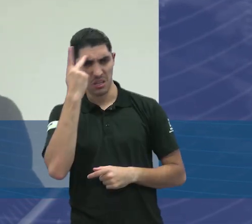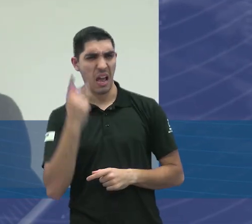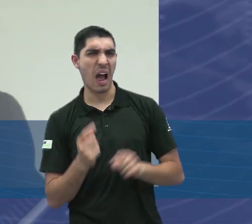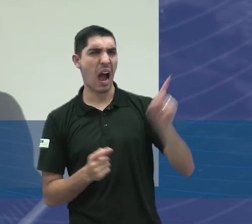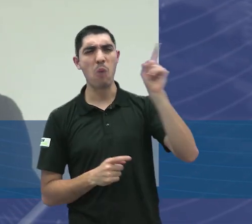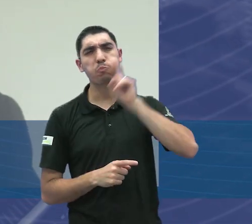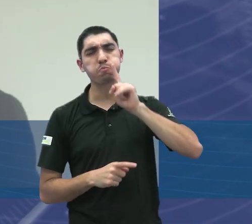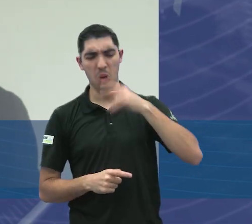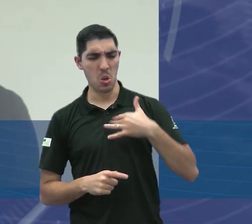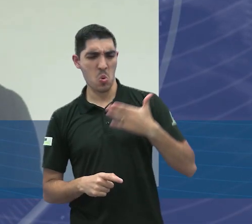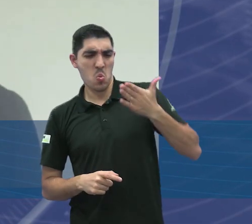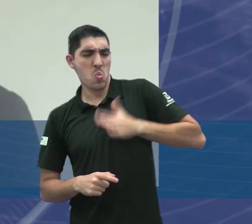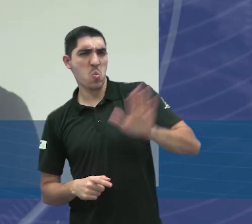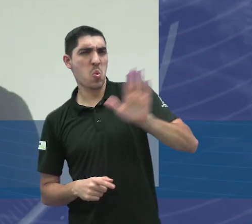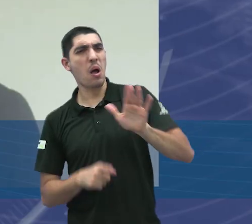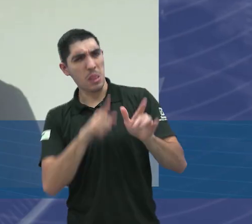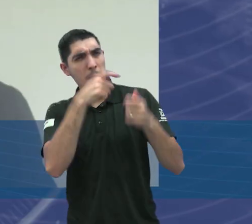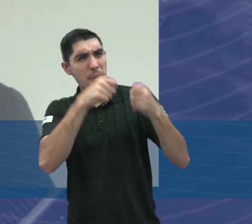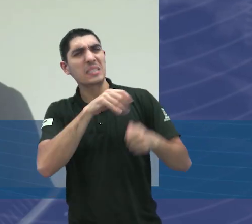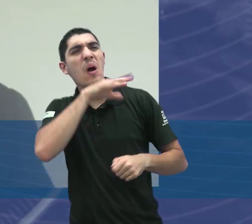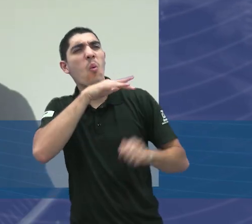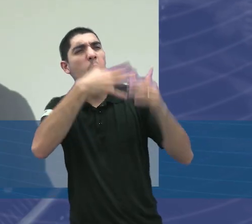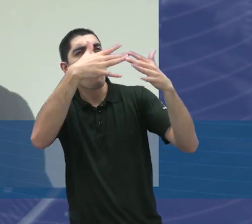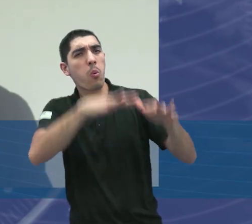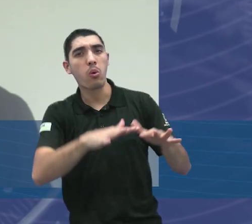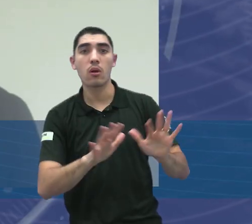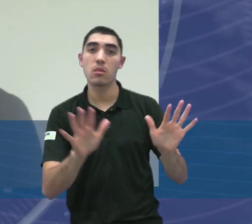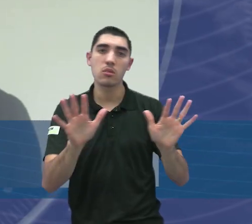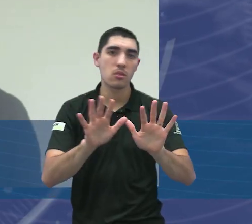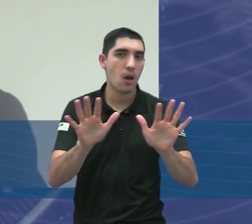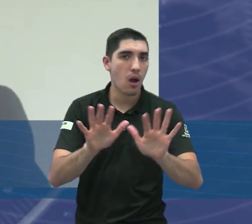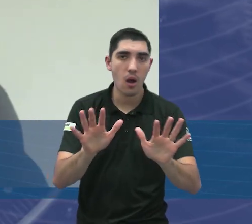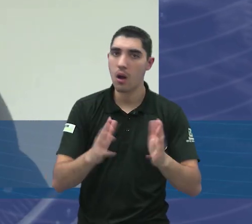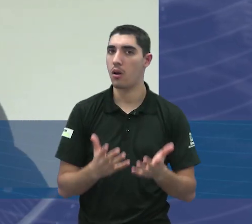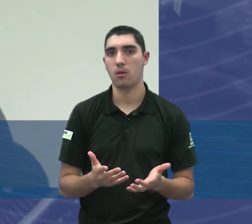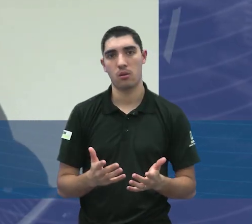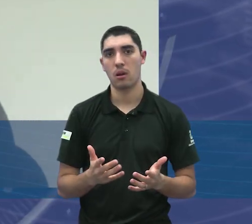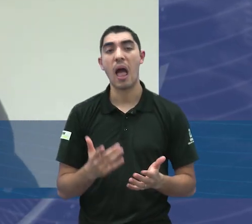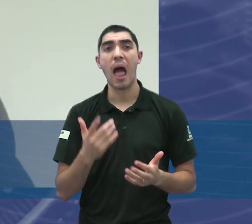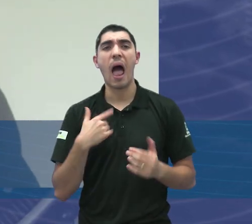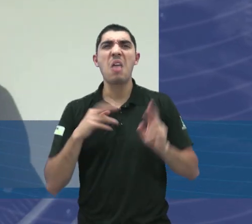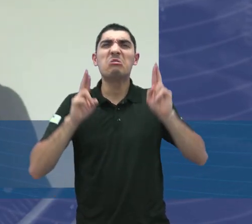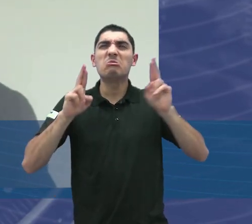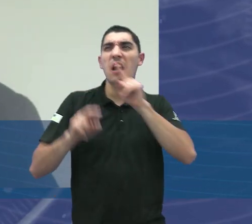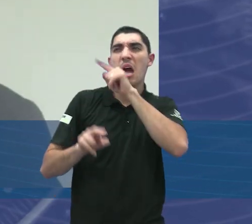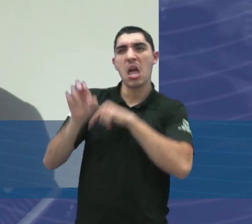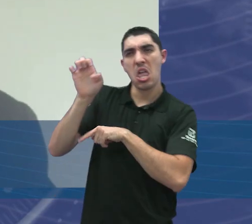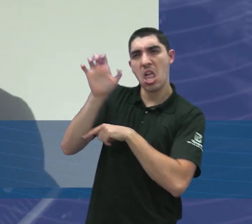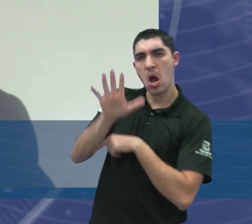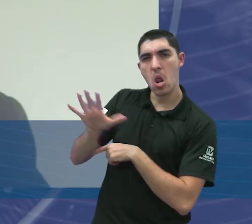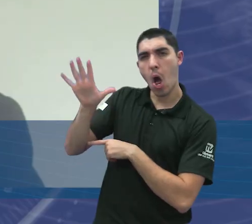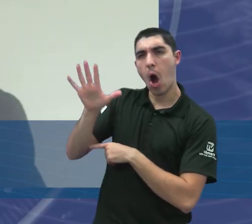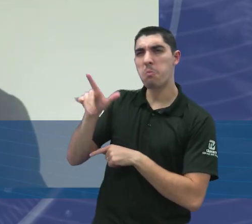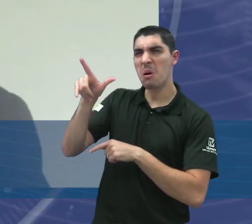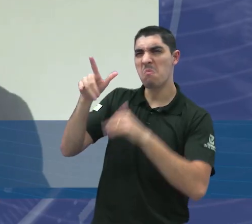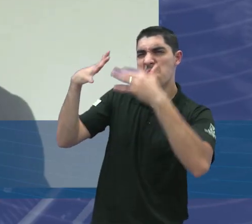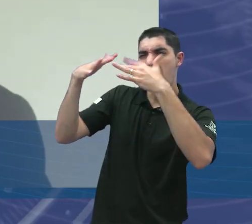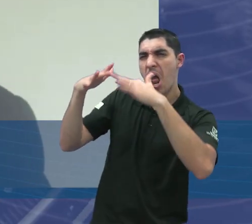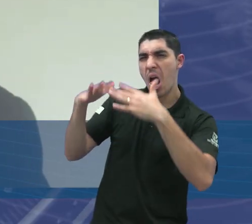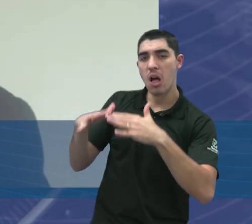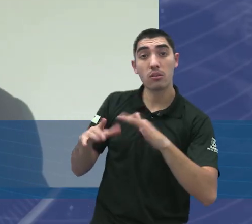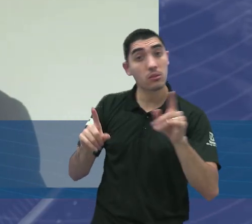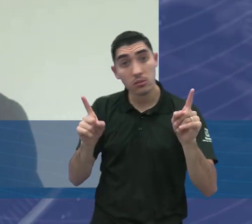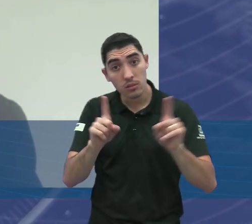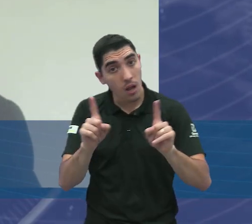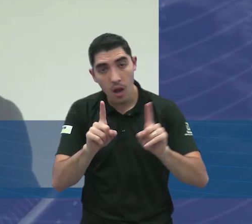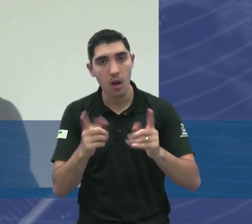para que os Estados Unidos estejam ruim. Não, não faça isso. Eu torço para que a Europa esteja lá embaixo, esteja ruim.